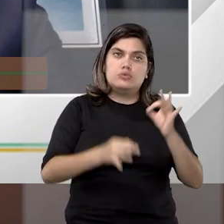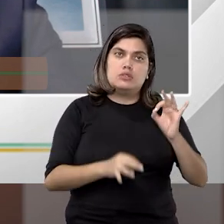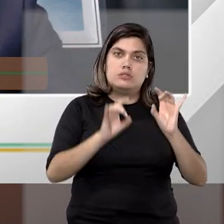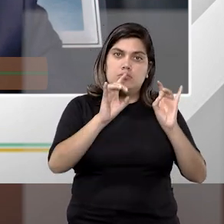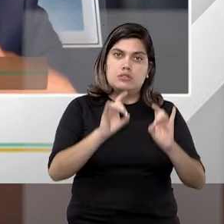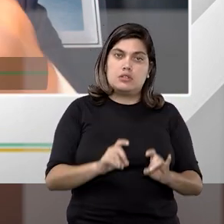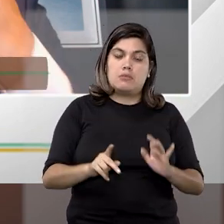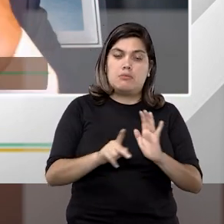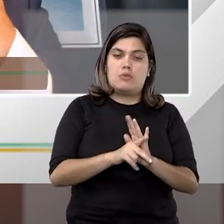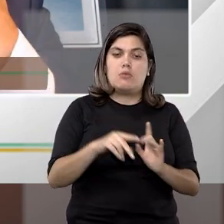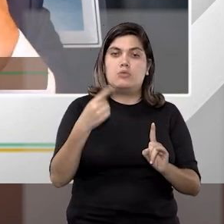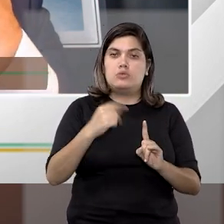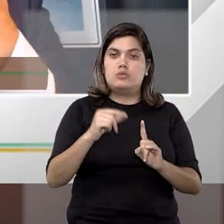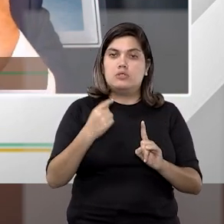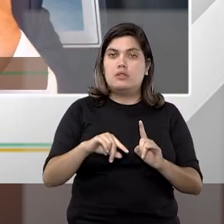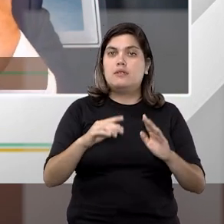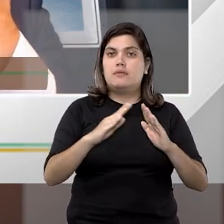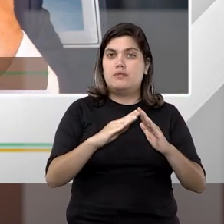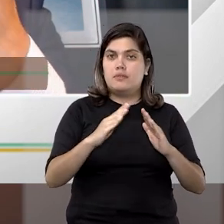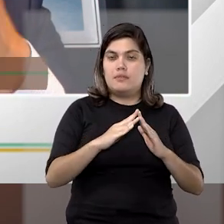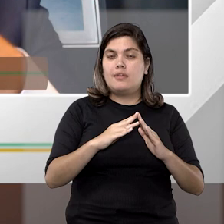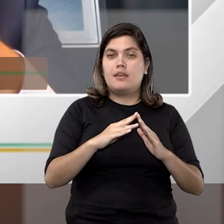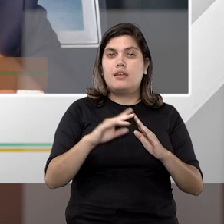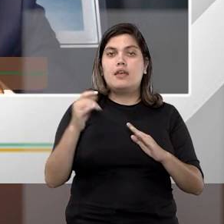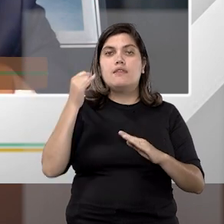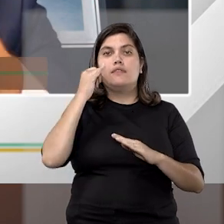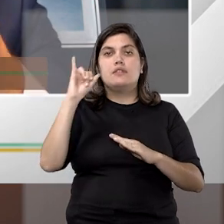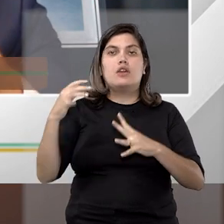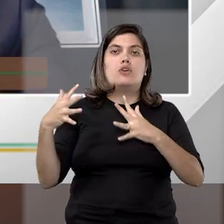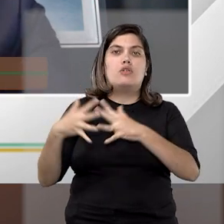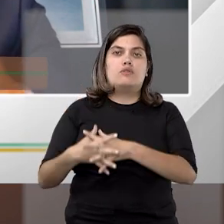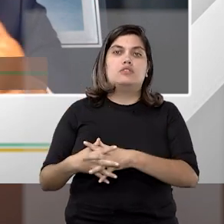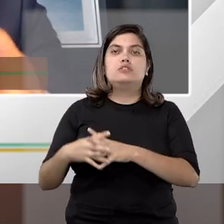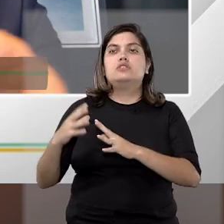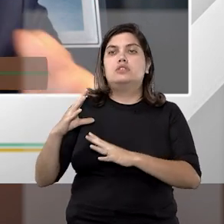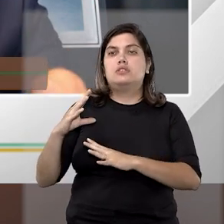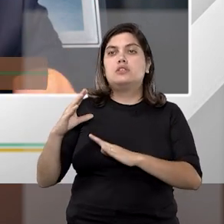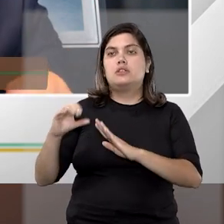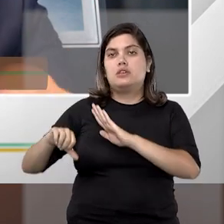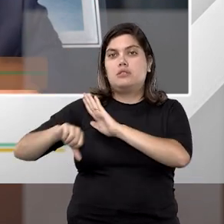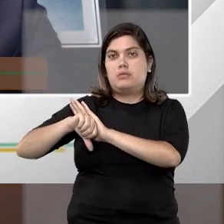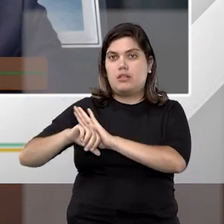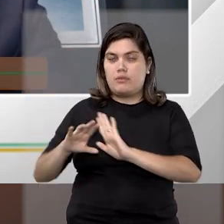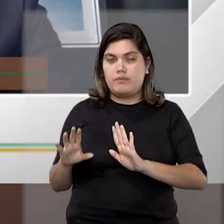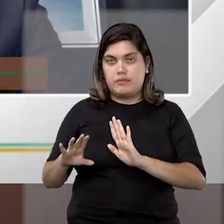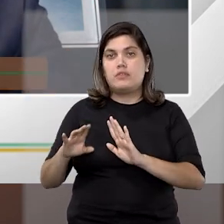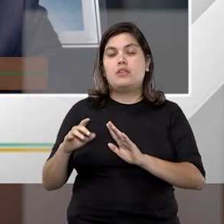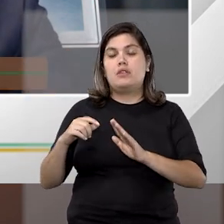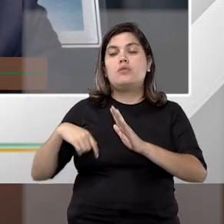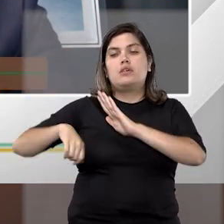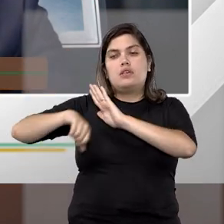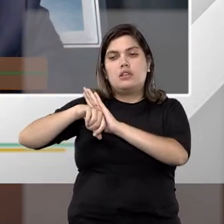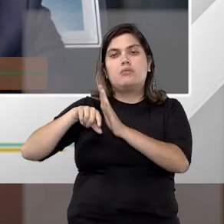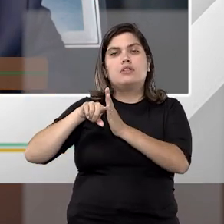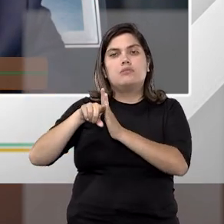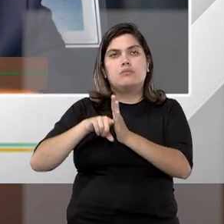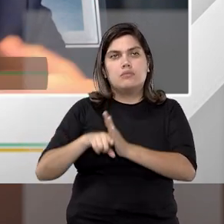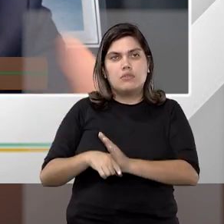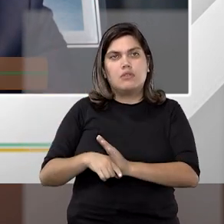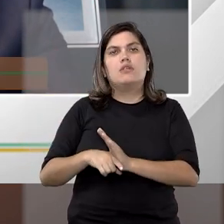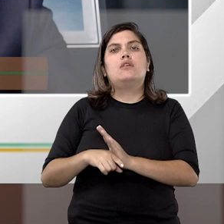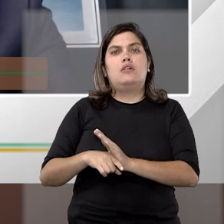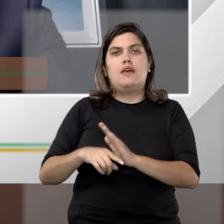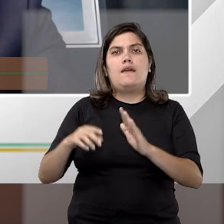alguns juizados especiais da violência doméstica o que não se confunde com o Juizado Especial Criminal fato é que crimes e